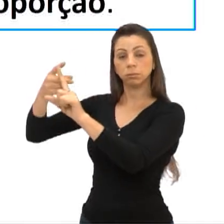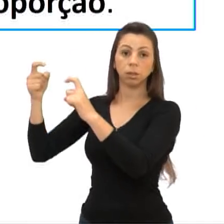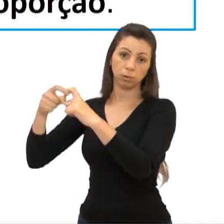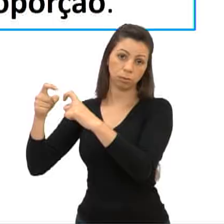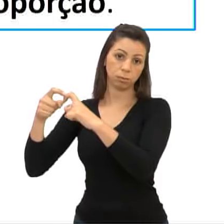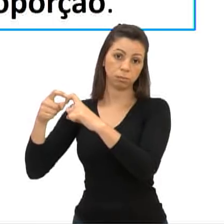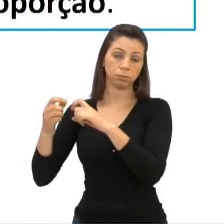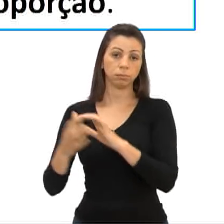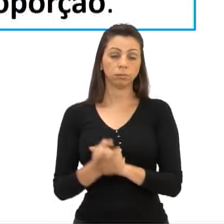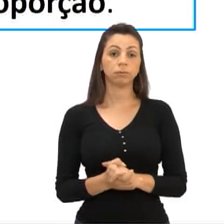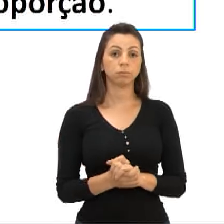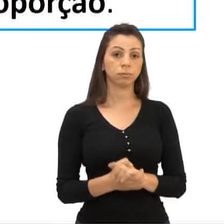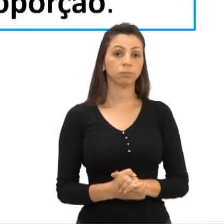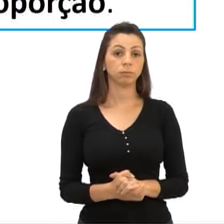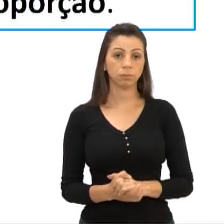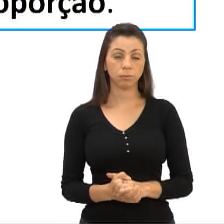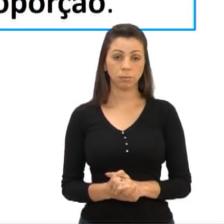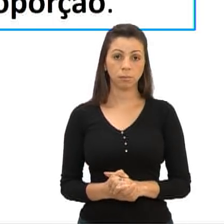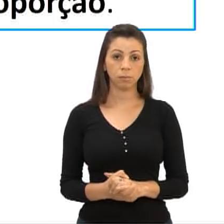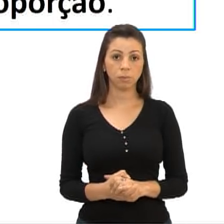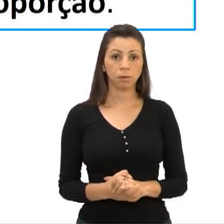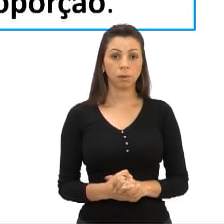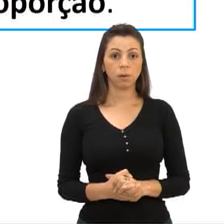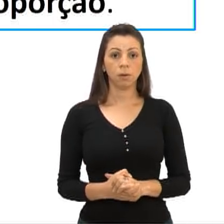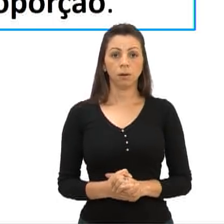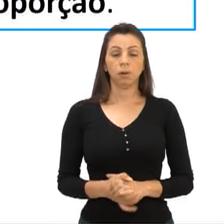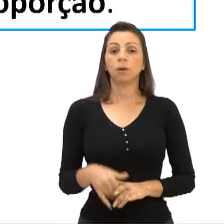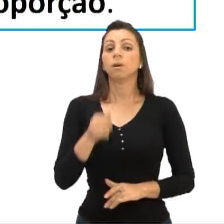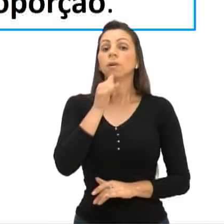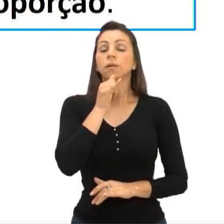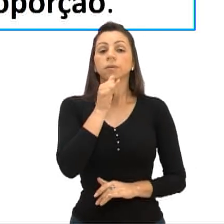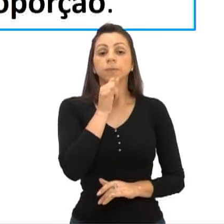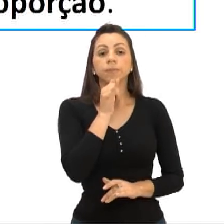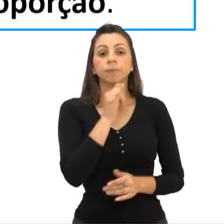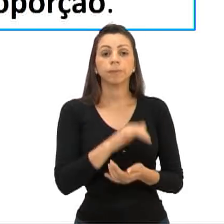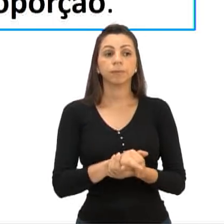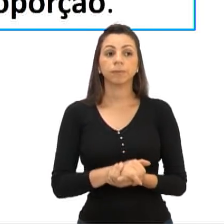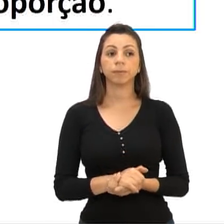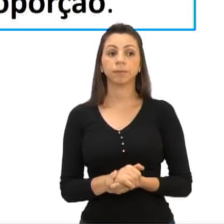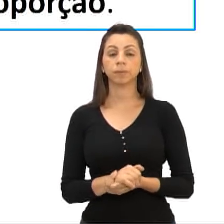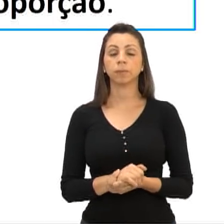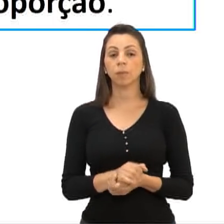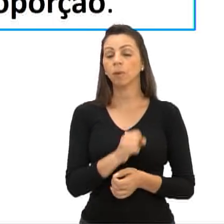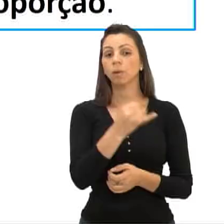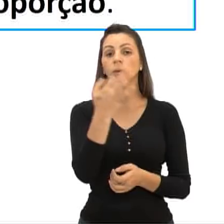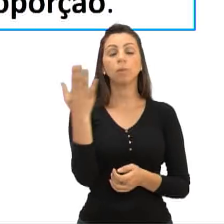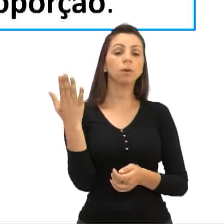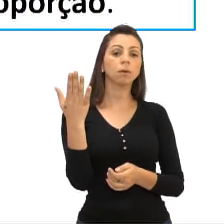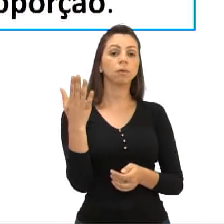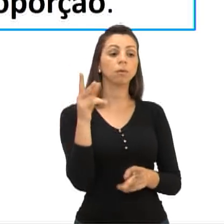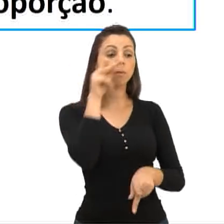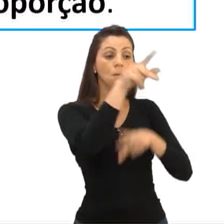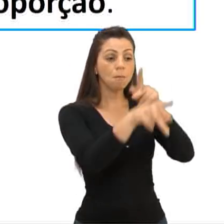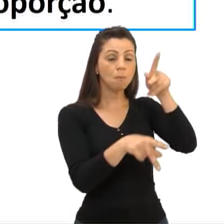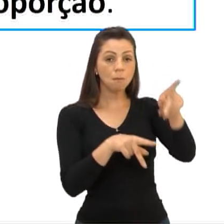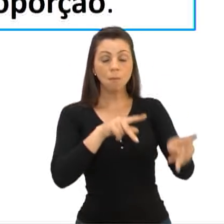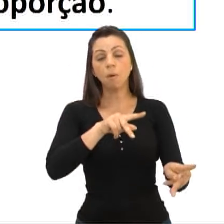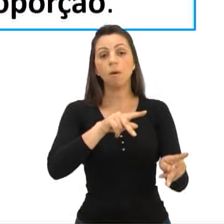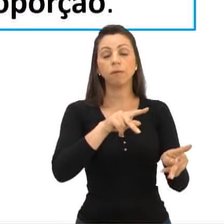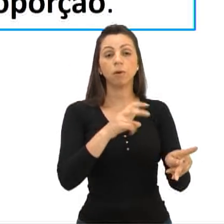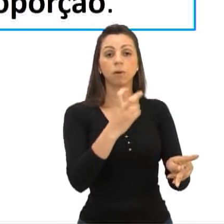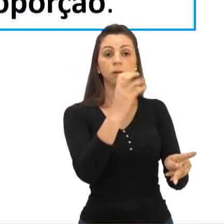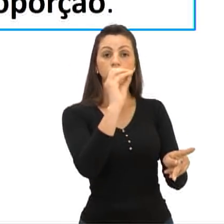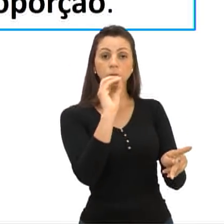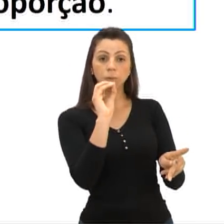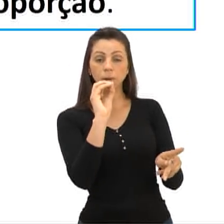Consequentemente, no exemplo, na pergunta que ele havia feito, qual seria a proporção para